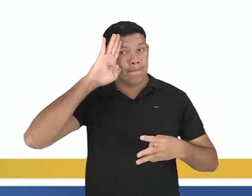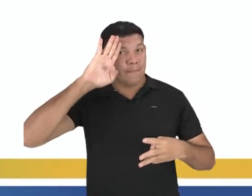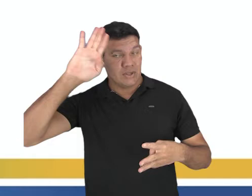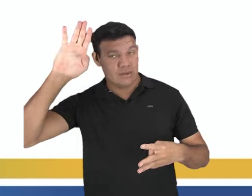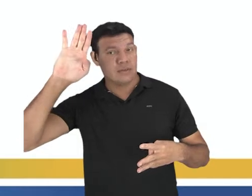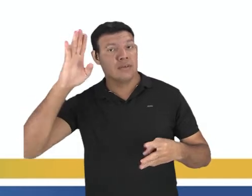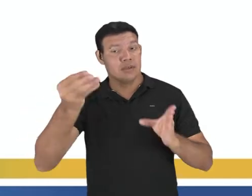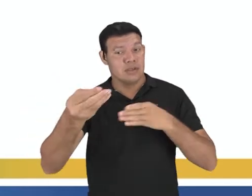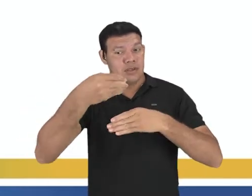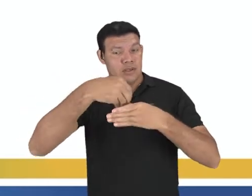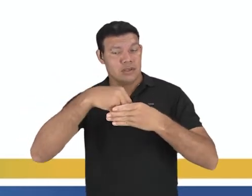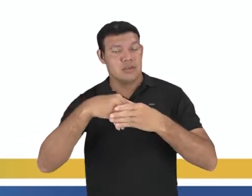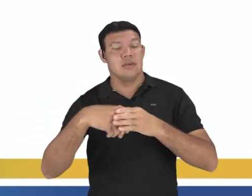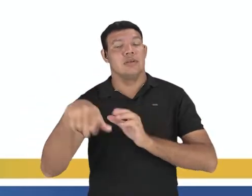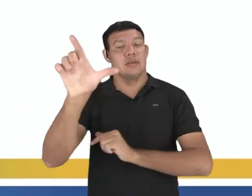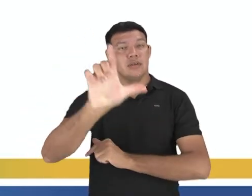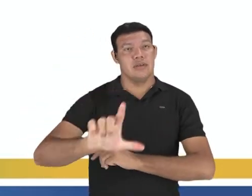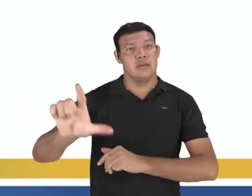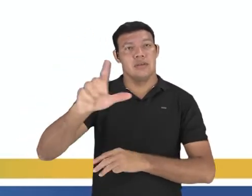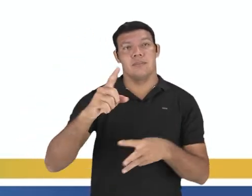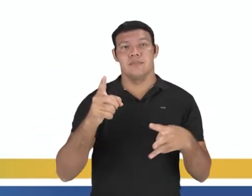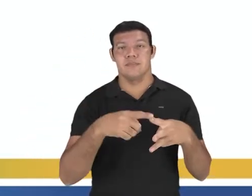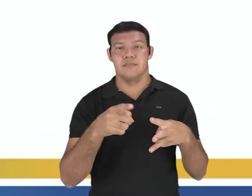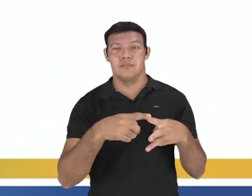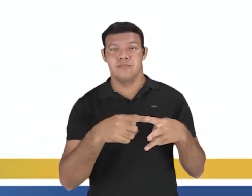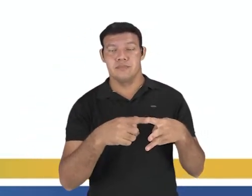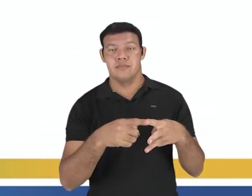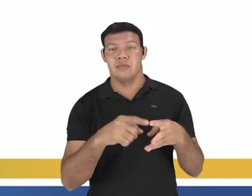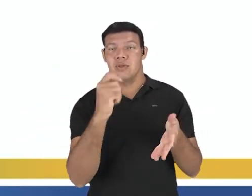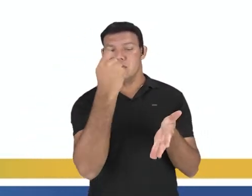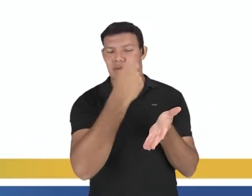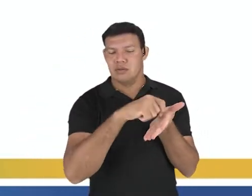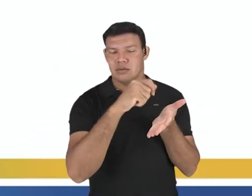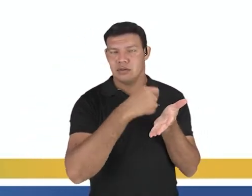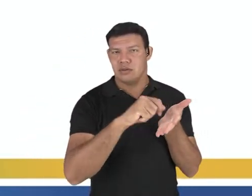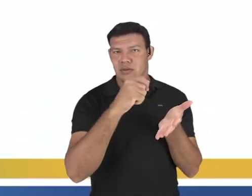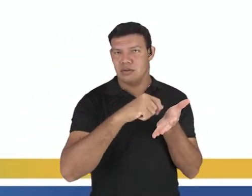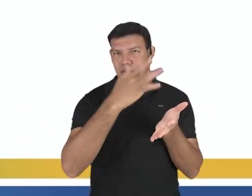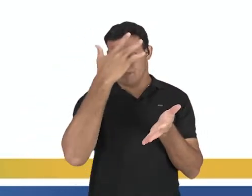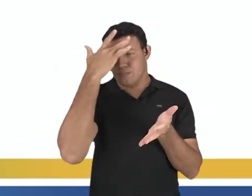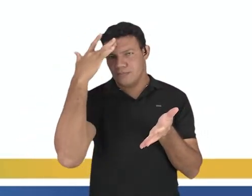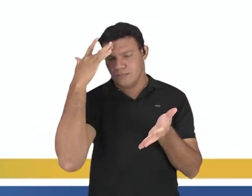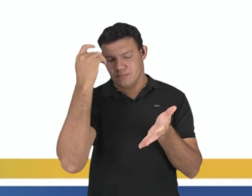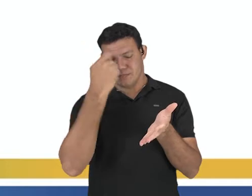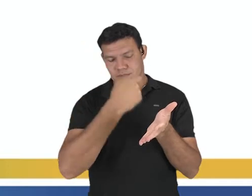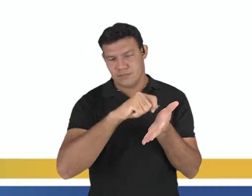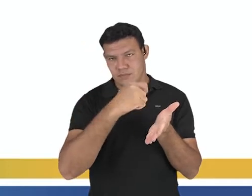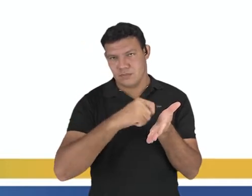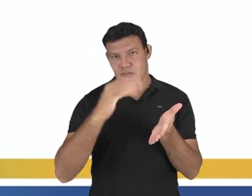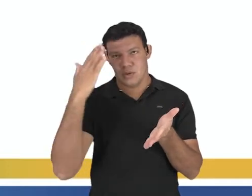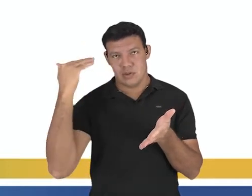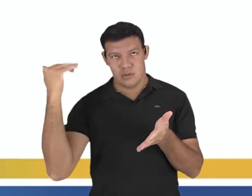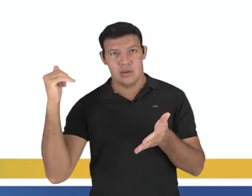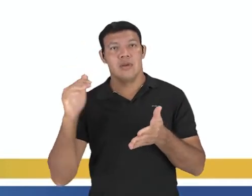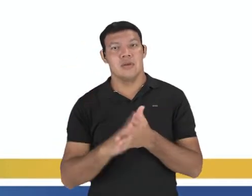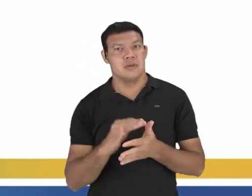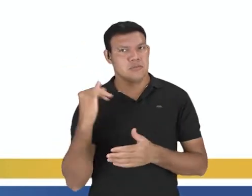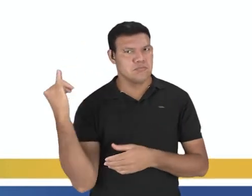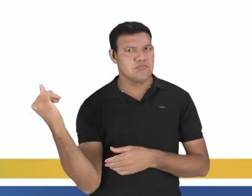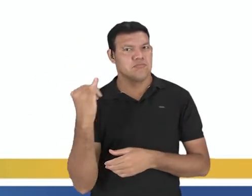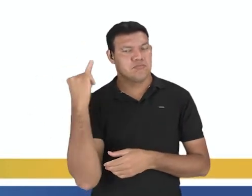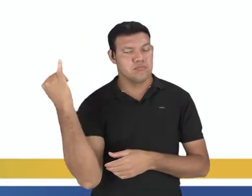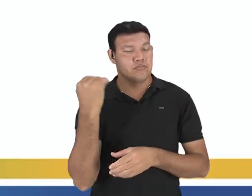principais dentro da literatura. Qual é? Primeiro, o escritor. Ele tem um papel fundamental na literatura,